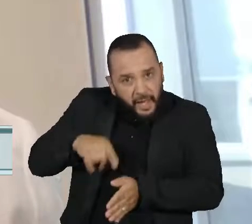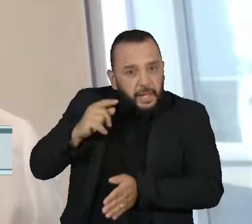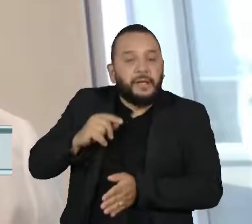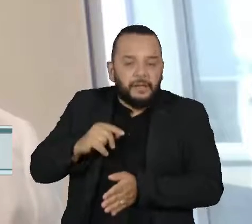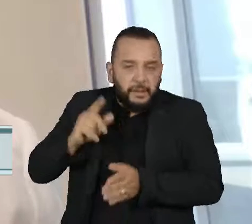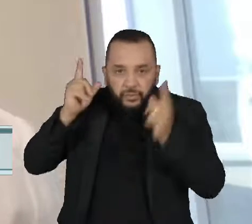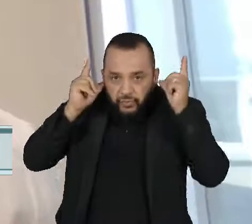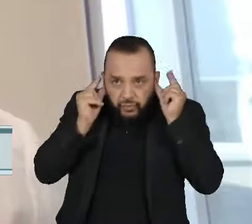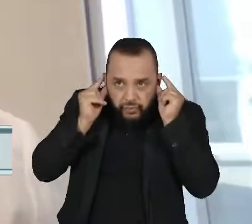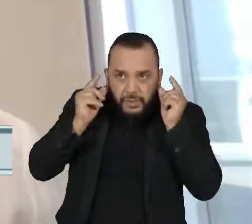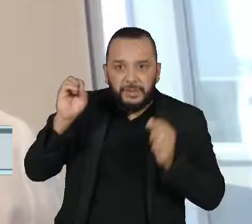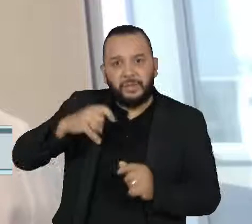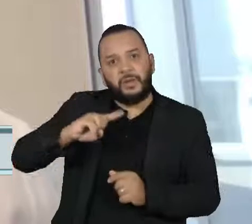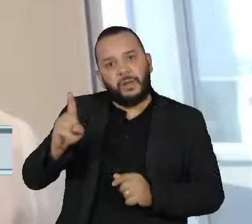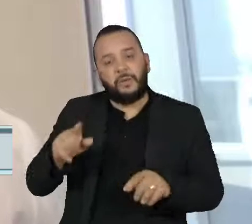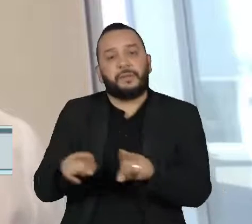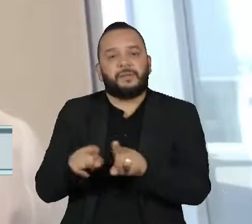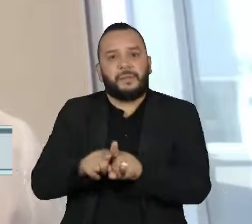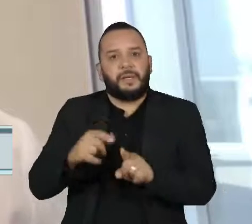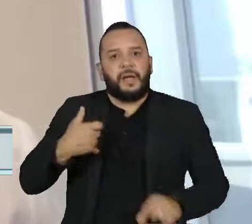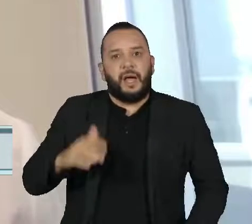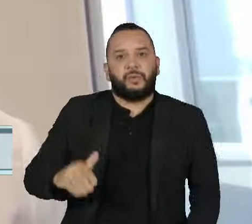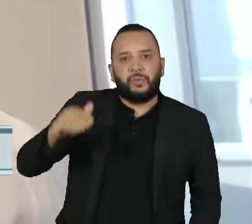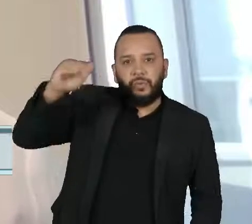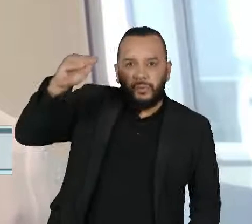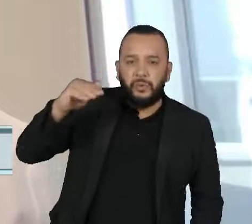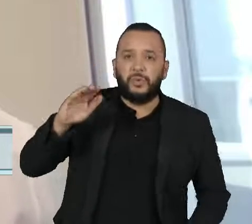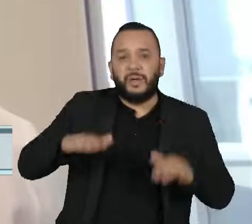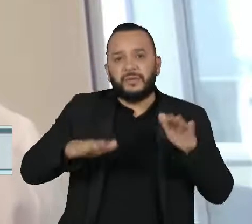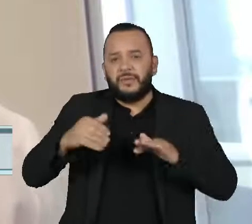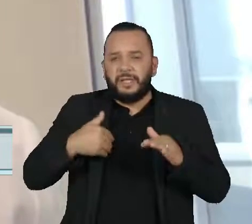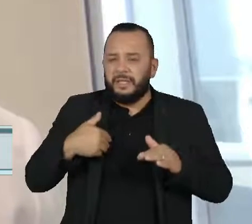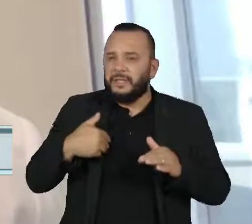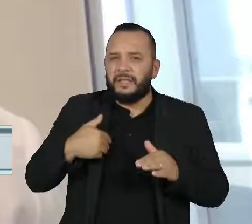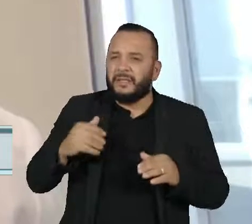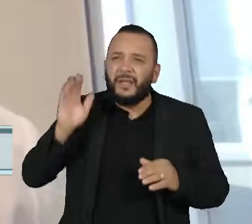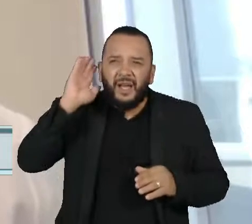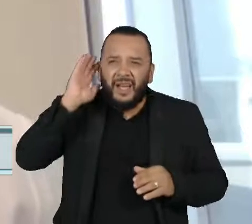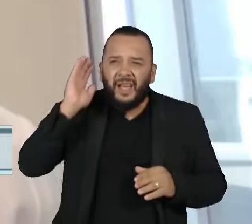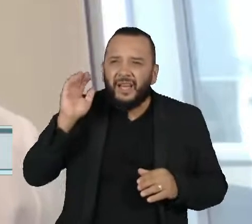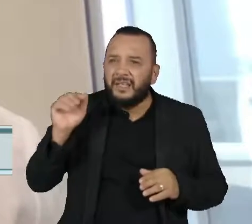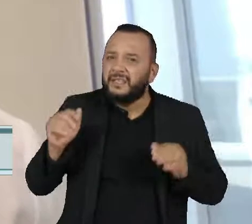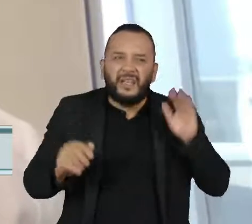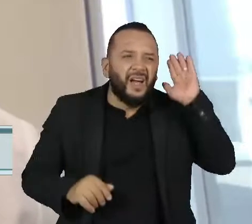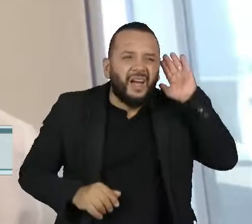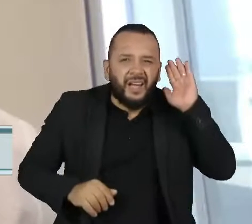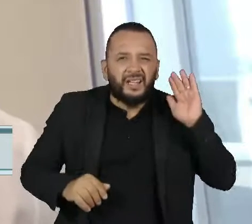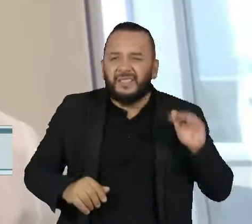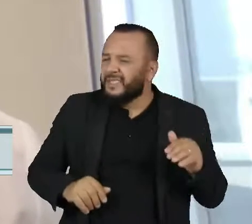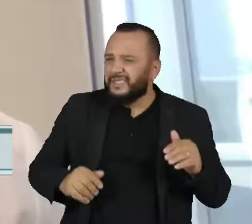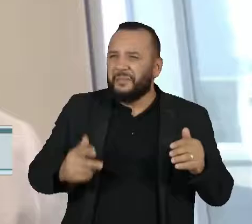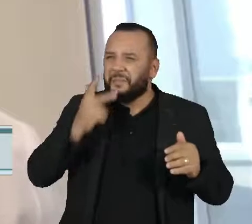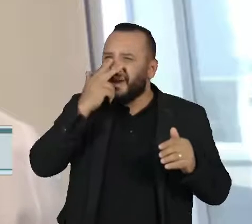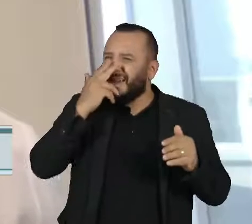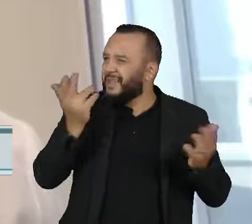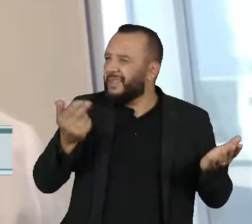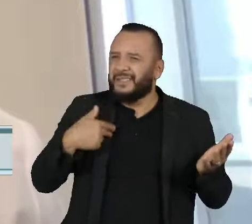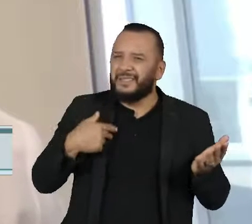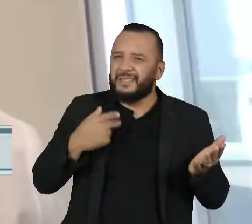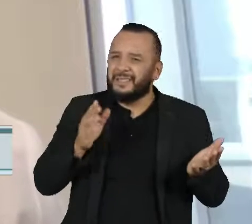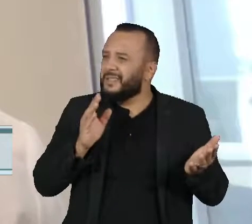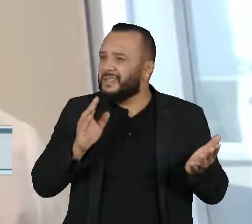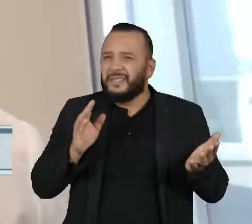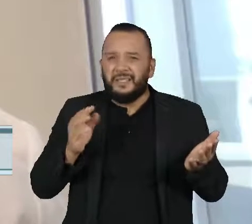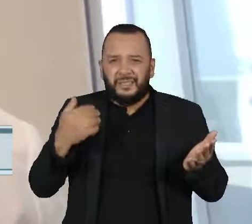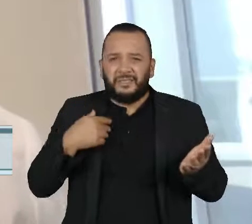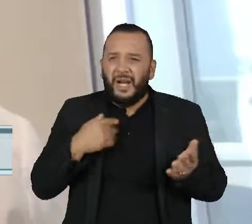que começa a ter problema de compreender, principalmente em ambientes ruidosos. Então, aquela pessoa que acha que não está aqui em ambiente silencioso,